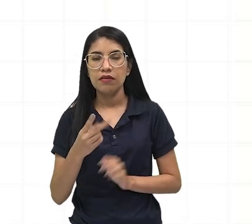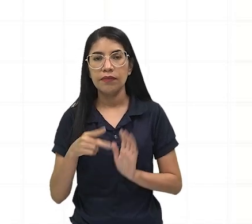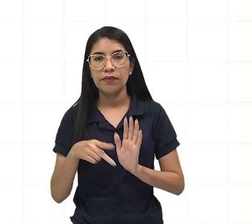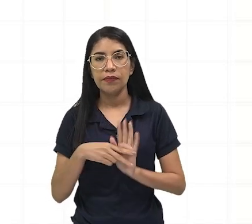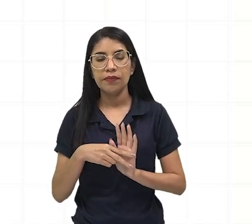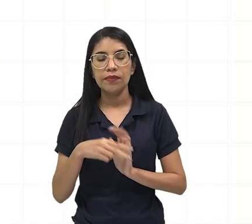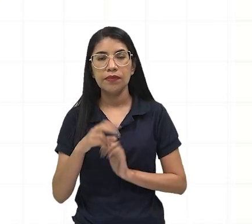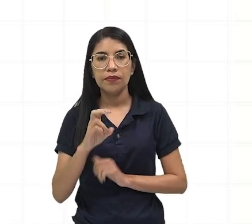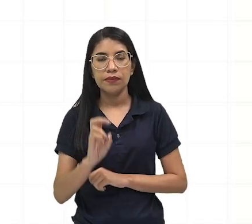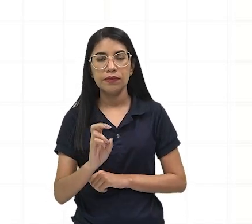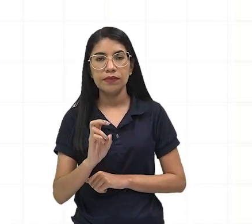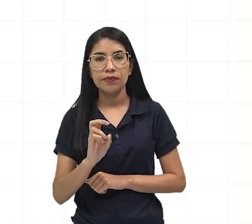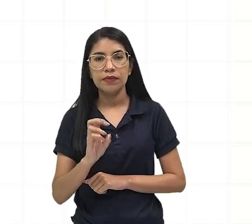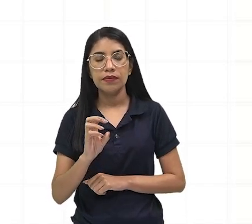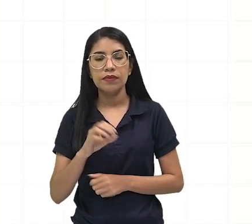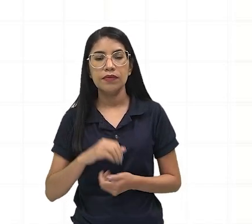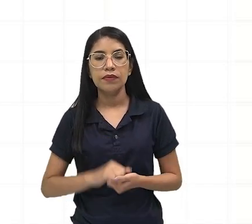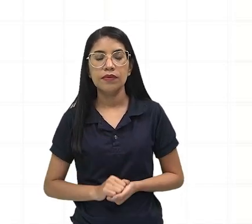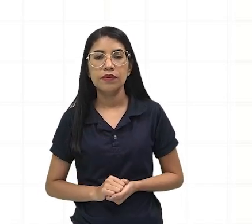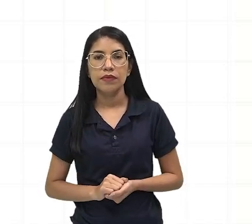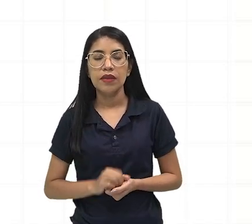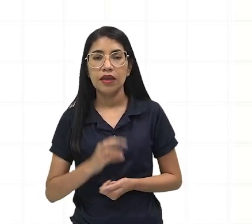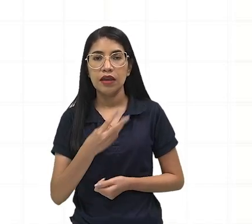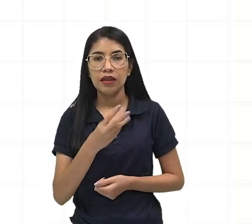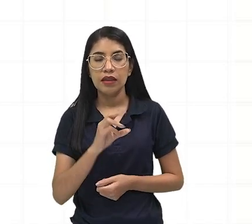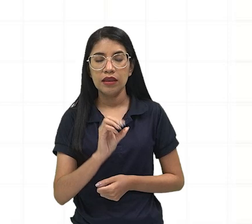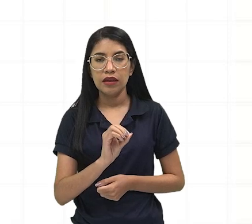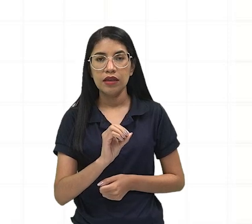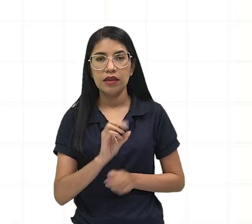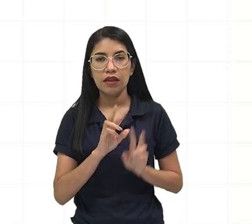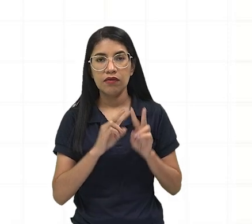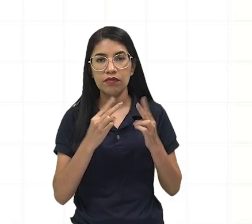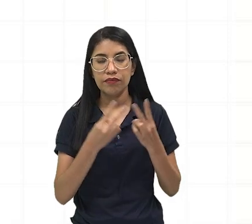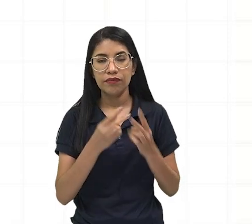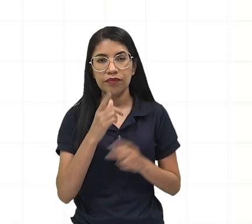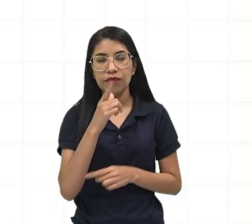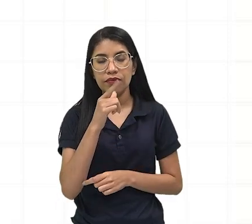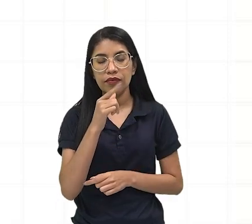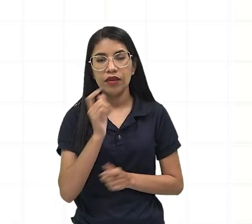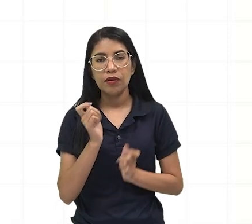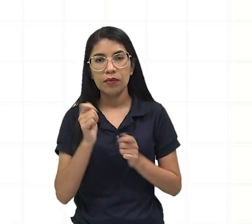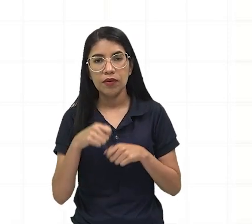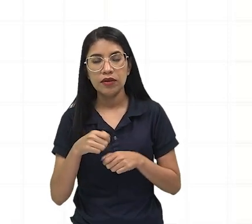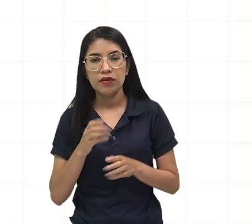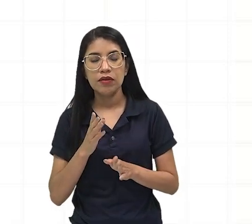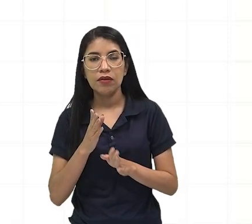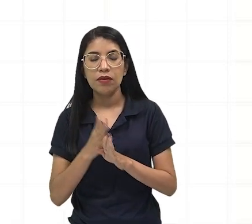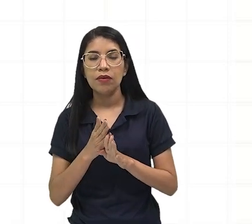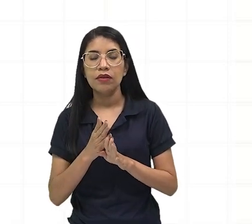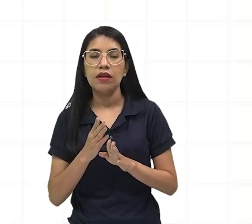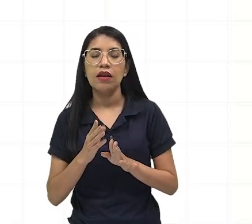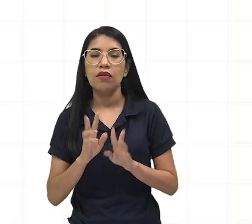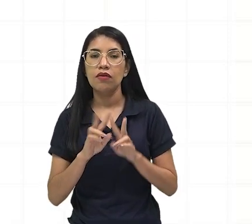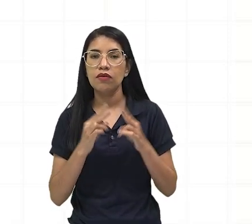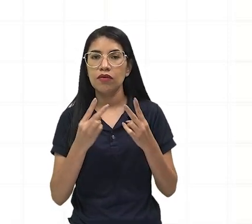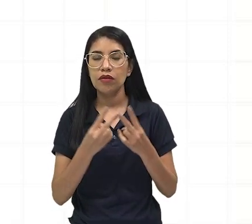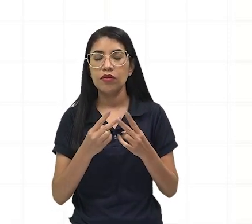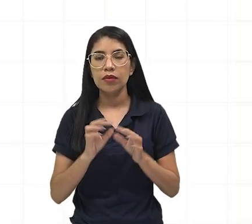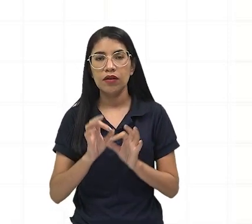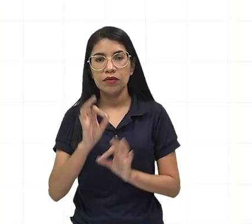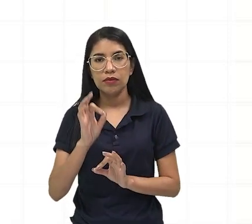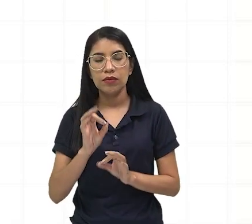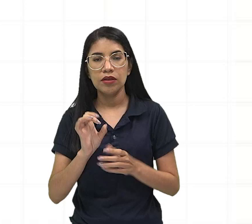igual a 5. 30 é o volume da água. Então, nós conseguimos verificar facilmente que é 5